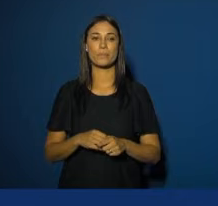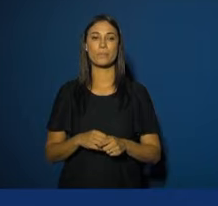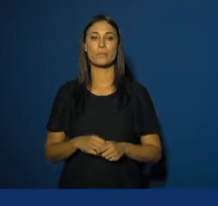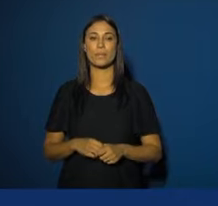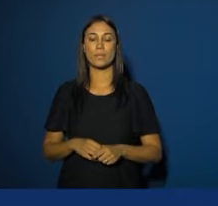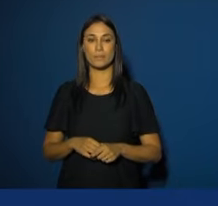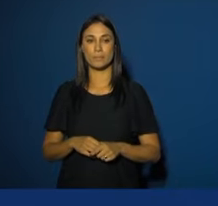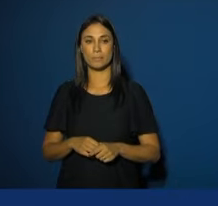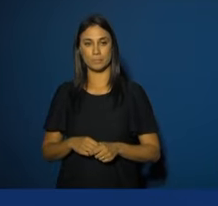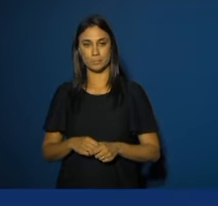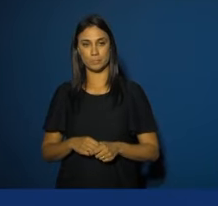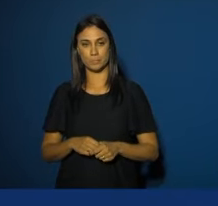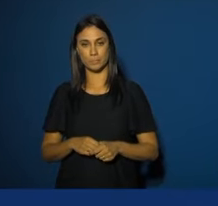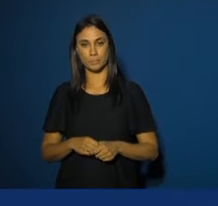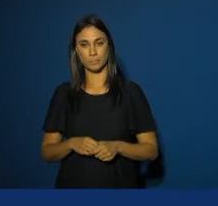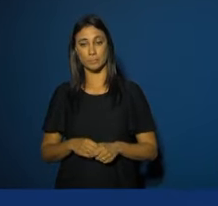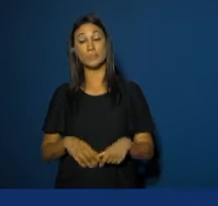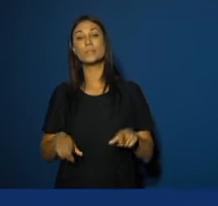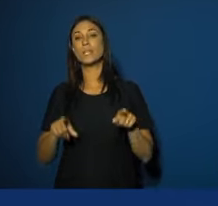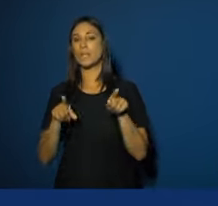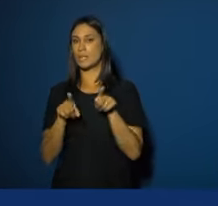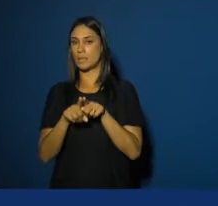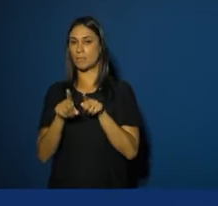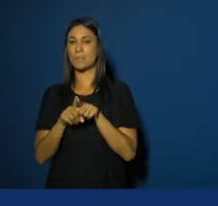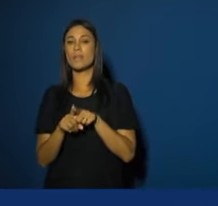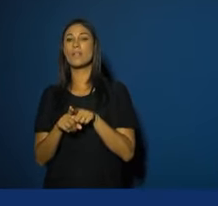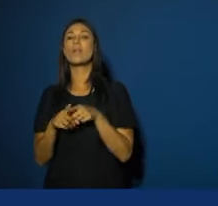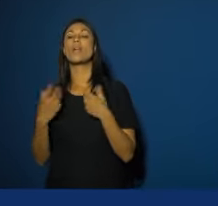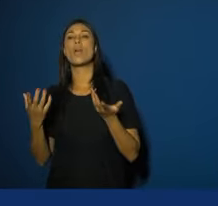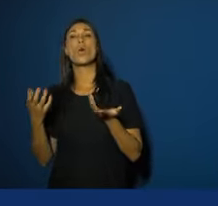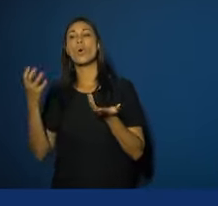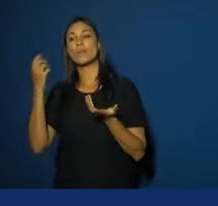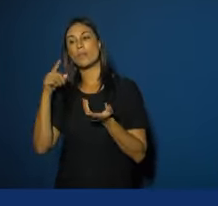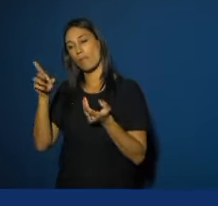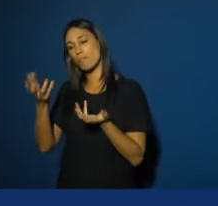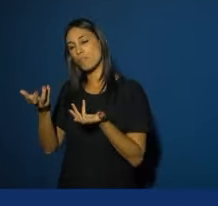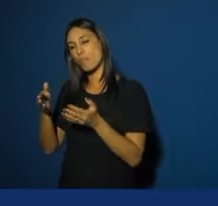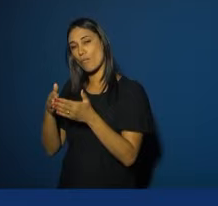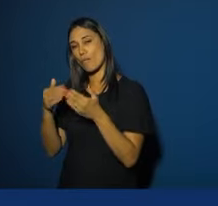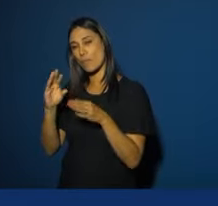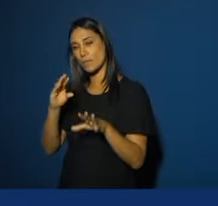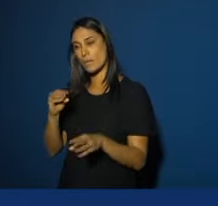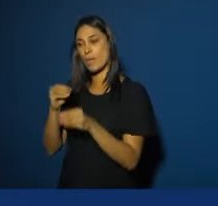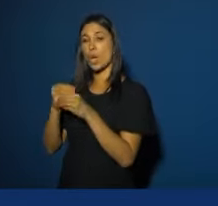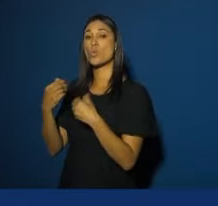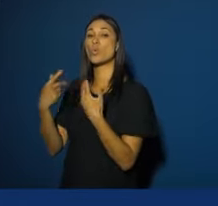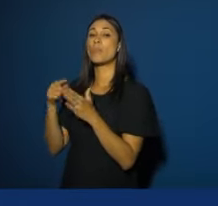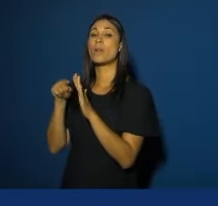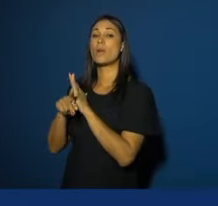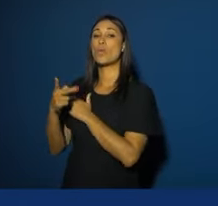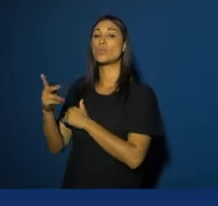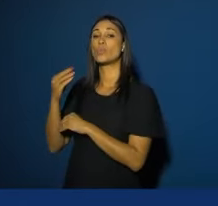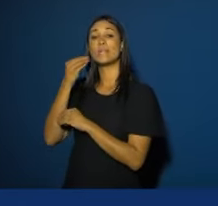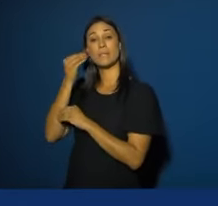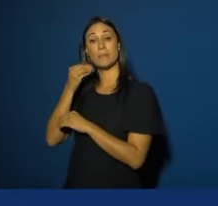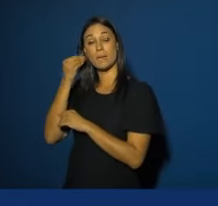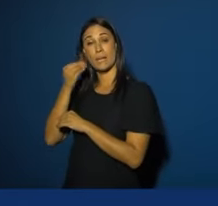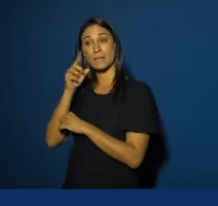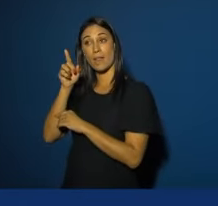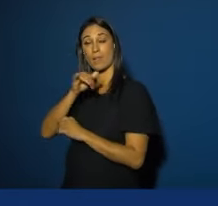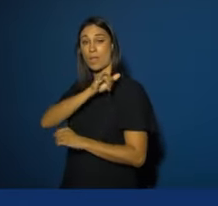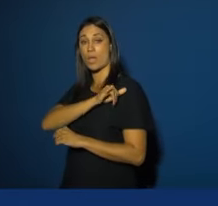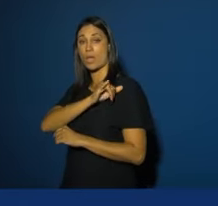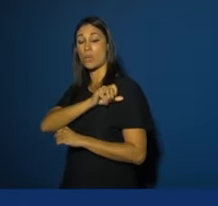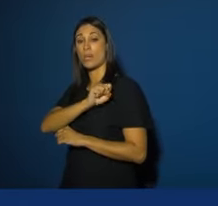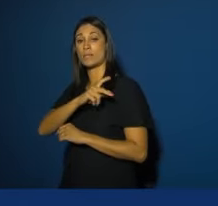eu queria dado o escasso tempo que a gente tem ouvir a sua contribuição S Como tem sido a experiência do free Flow na rosp as